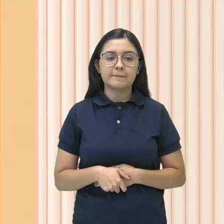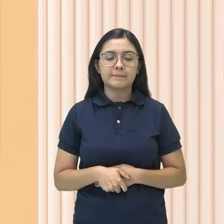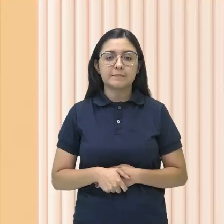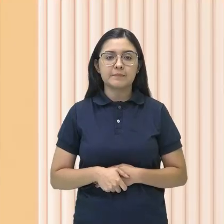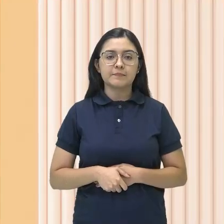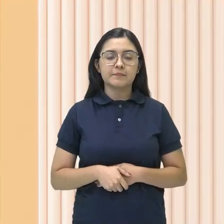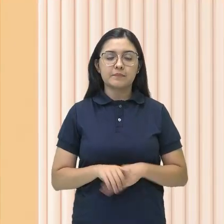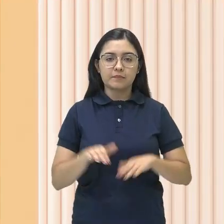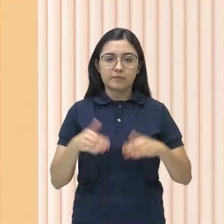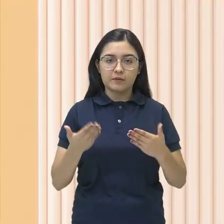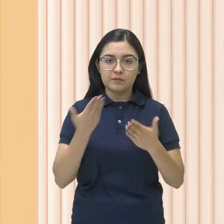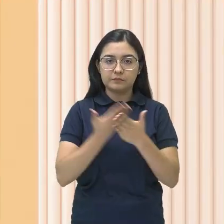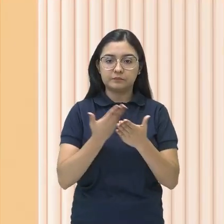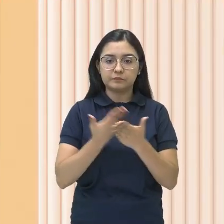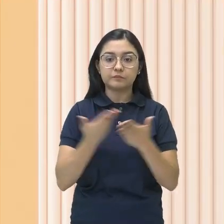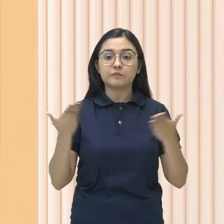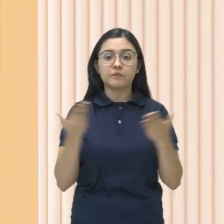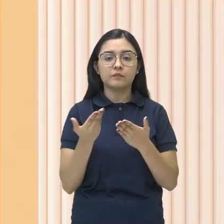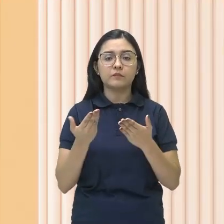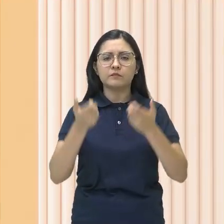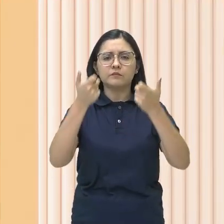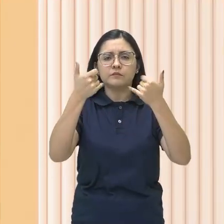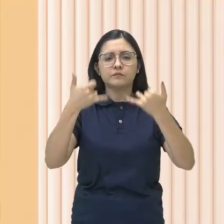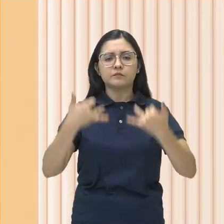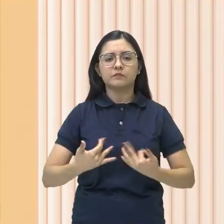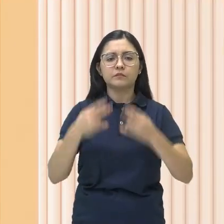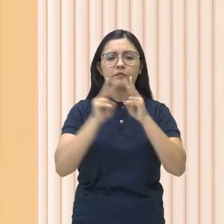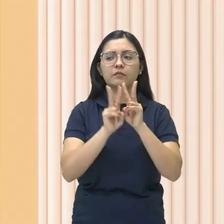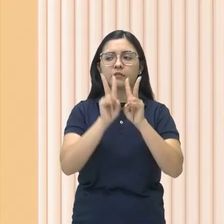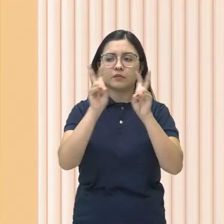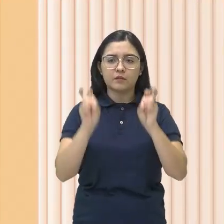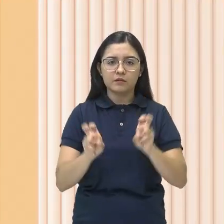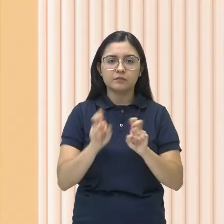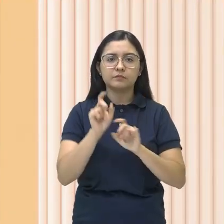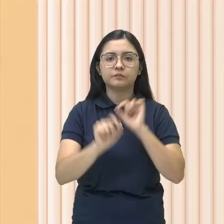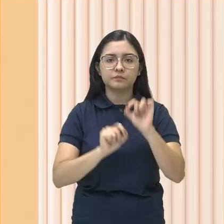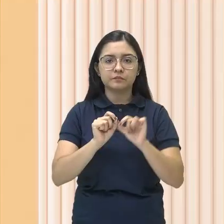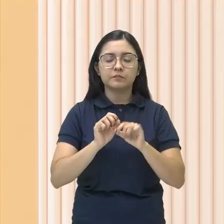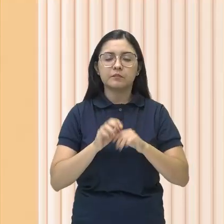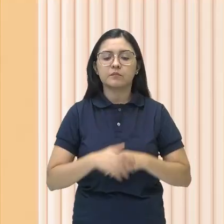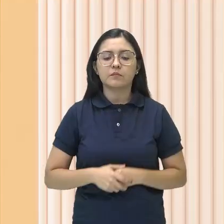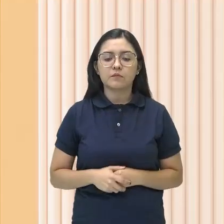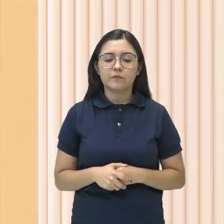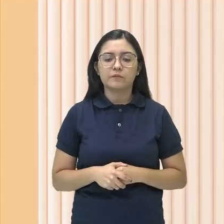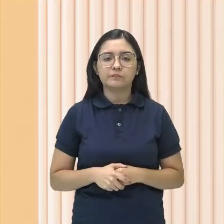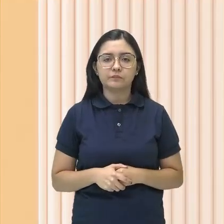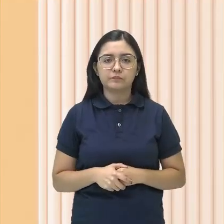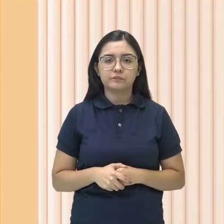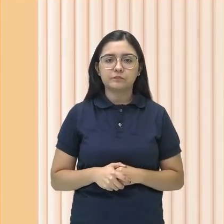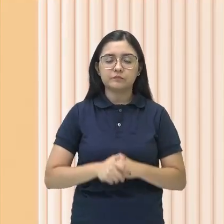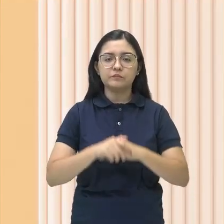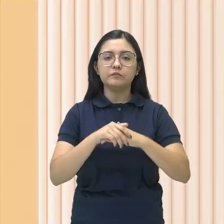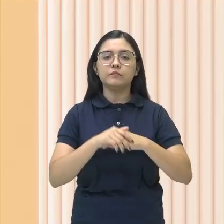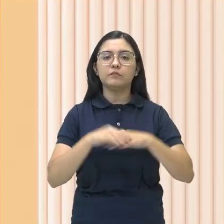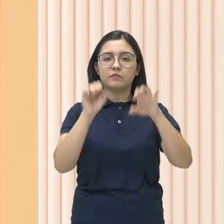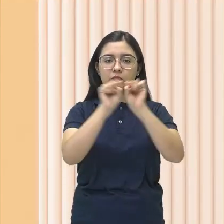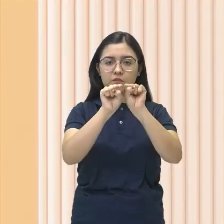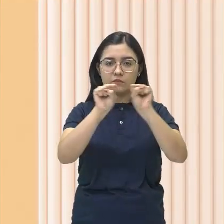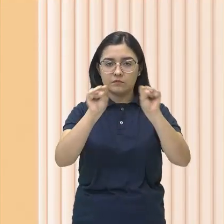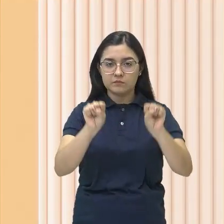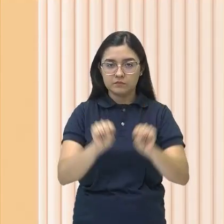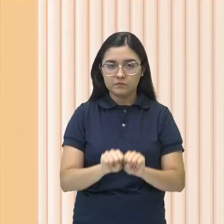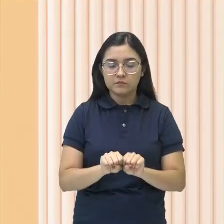Hoje nós iremos, então, falar um pouco aqui sobre a questão do sistema